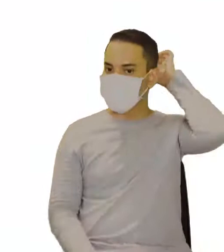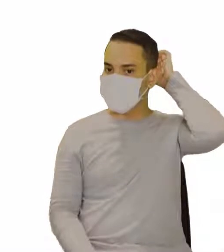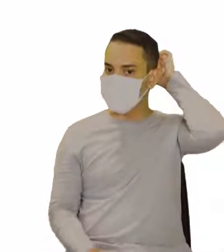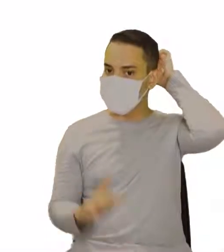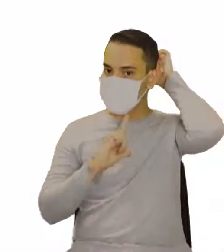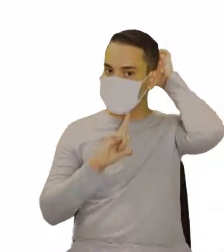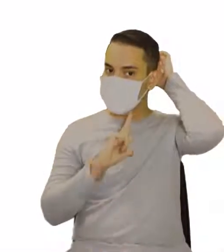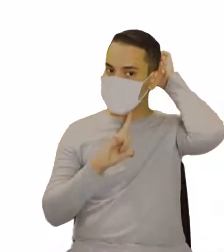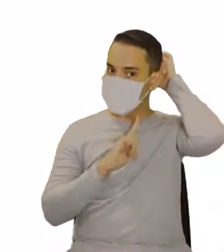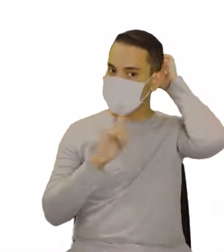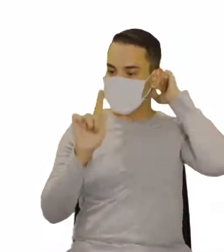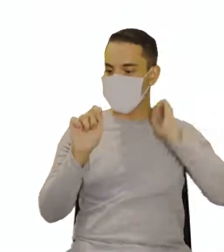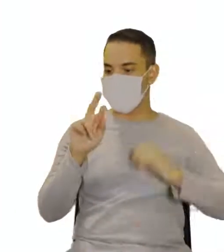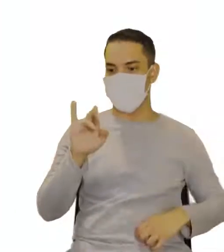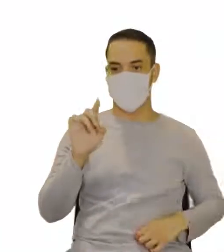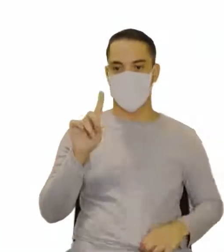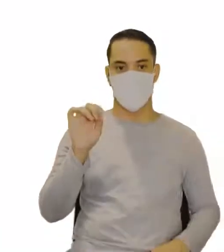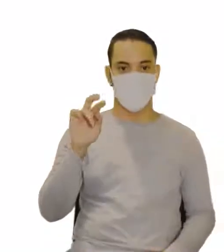gerador aqui.